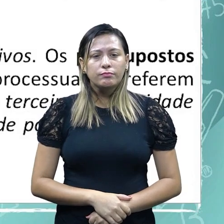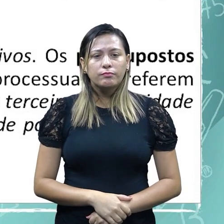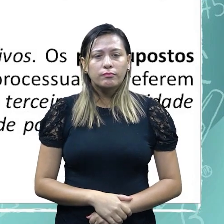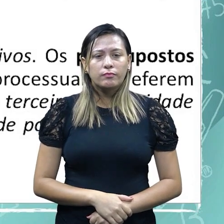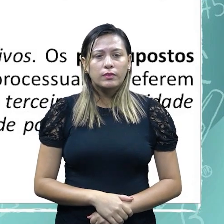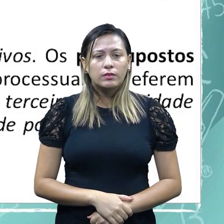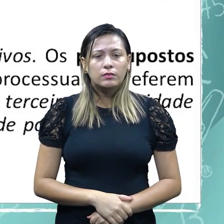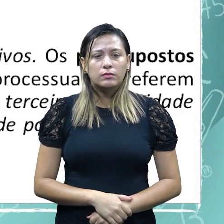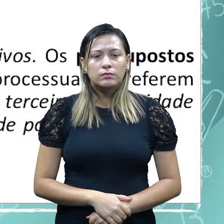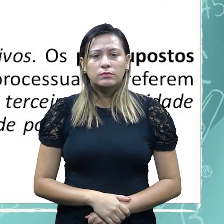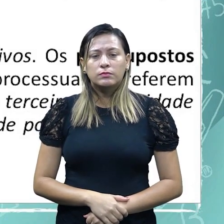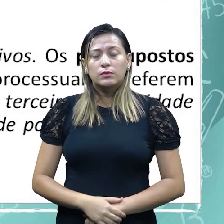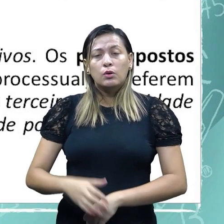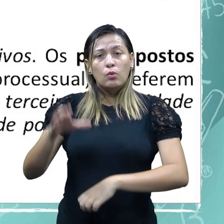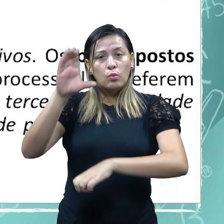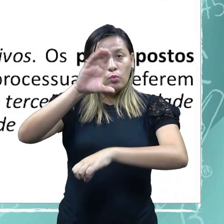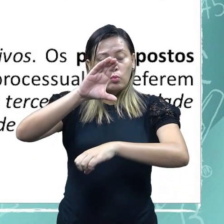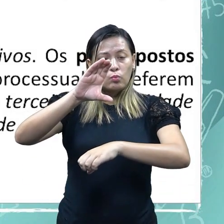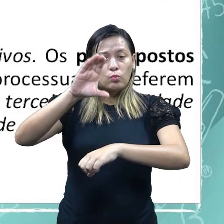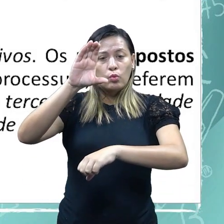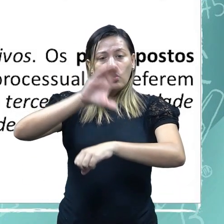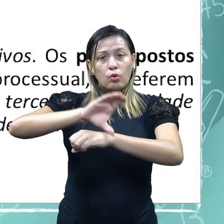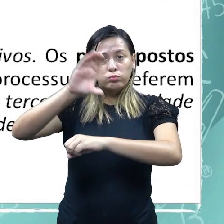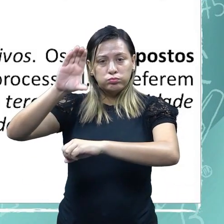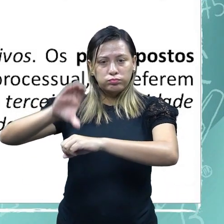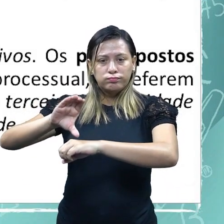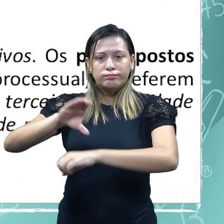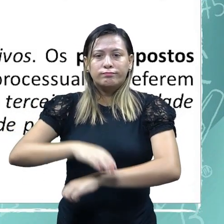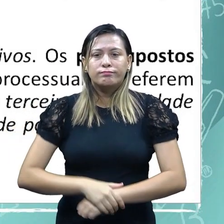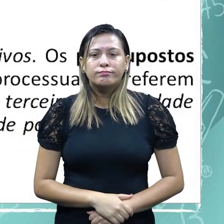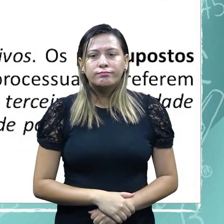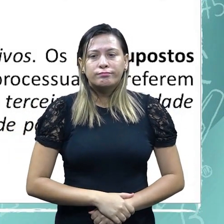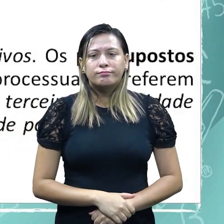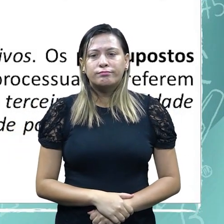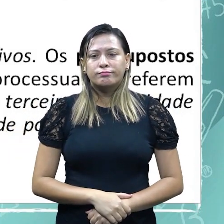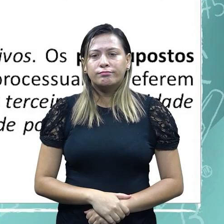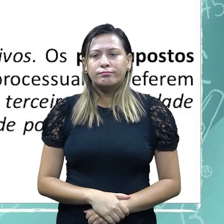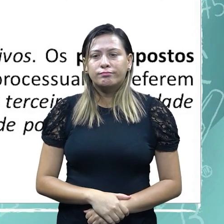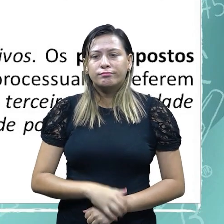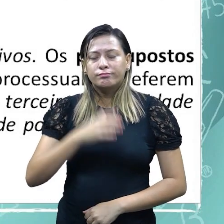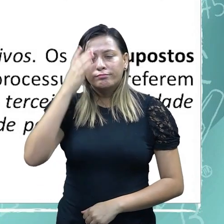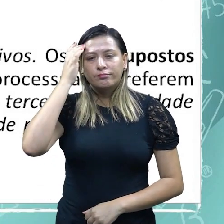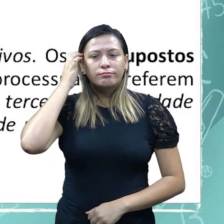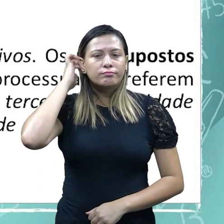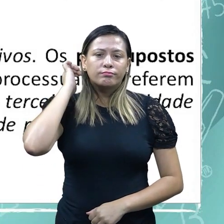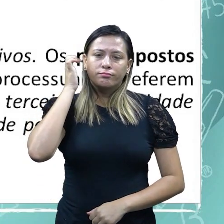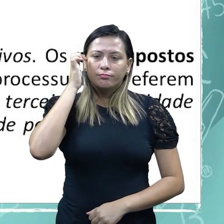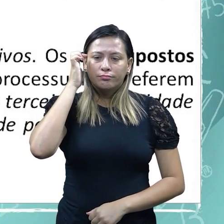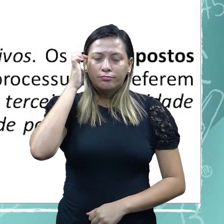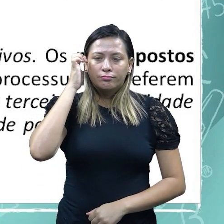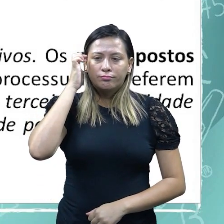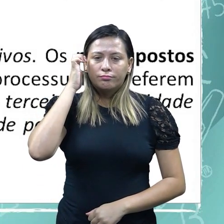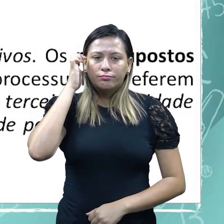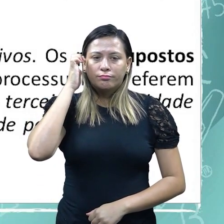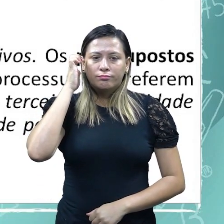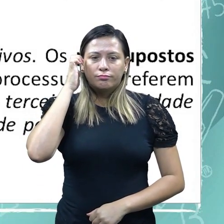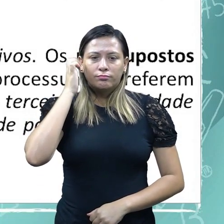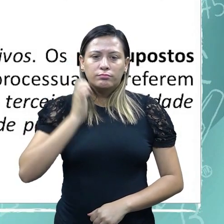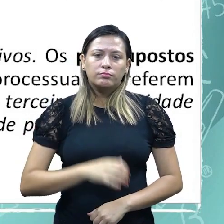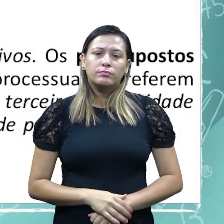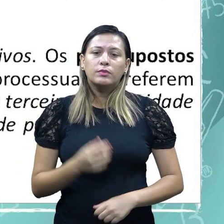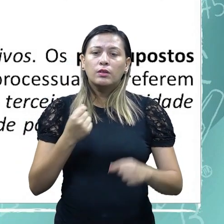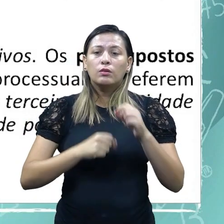Civil, ele não se valeu dessa expressão. O que é que ele fez, tá? Ele preferiu trazer a